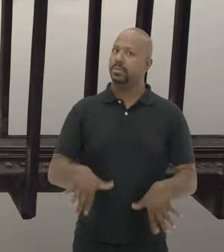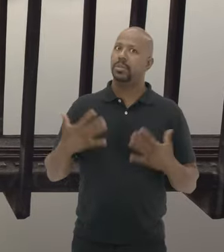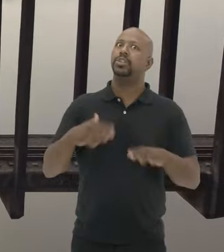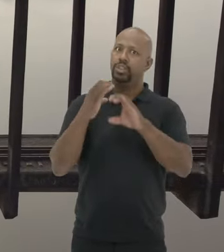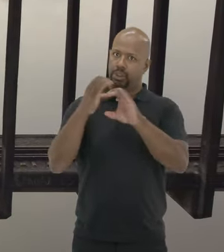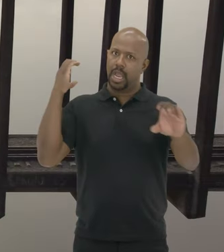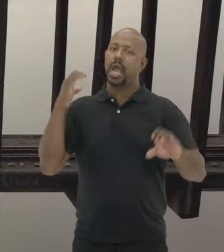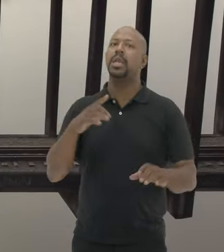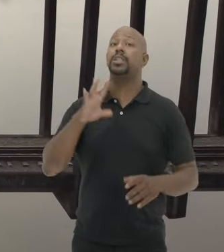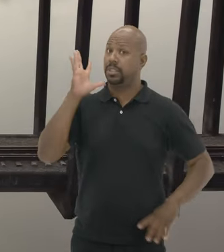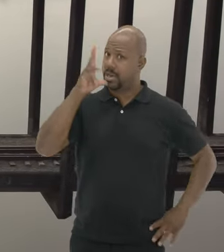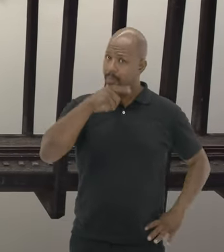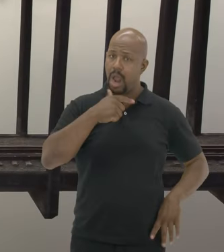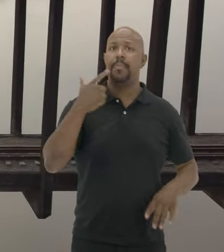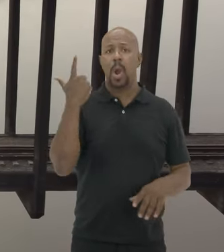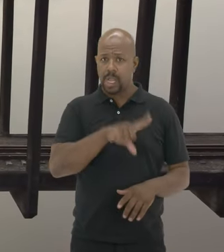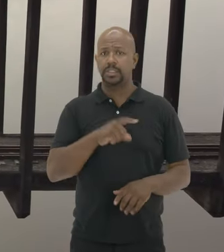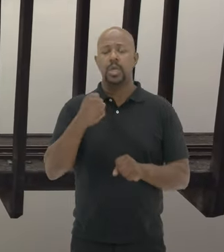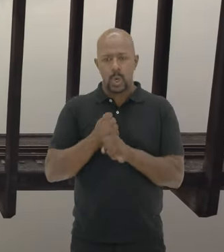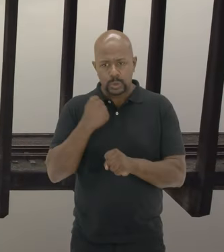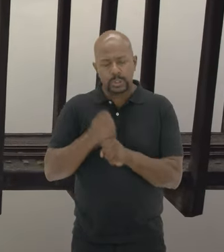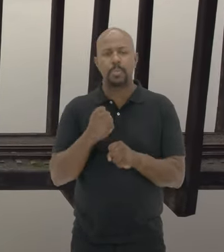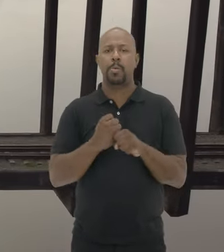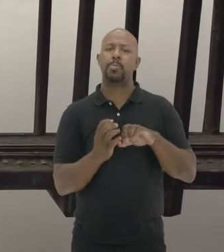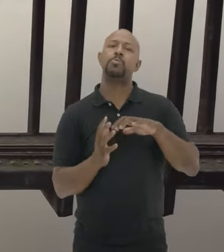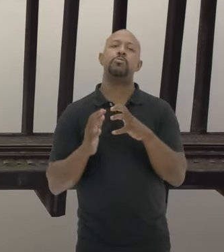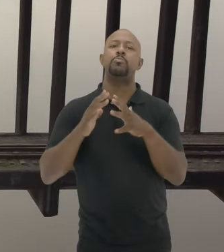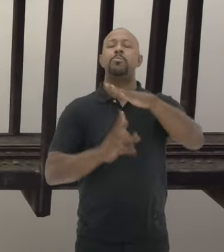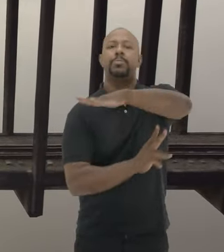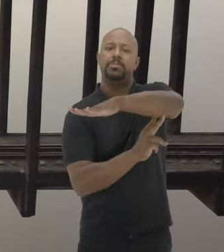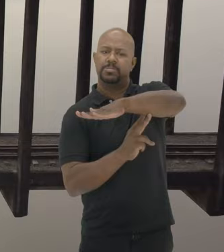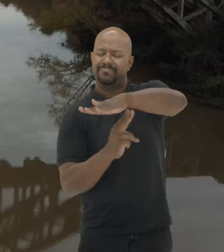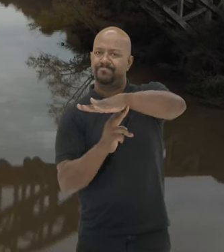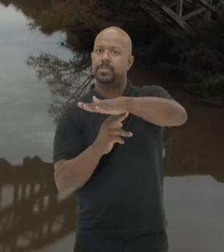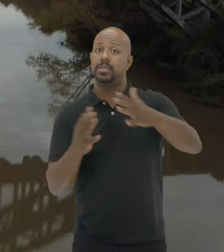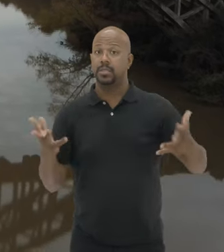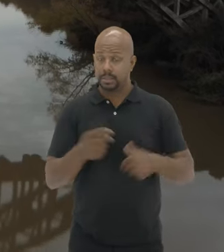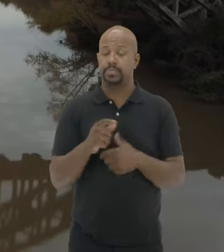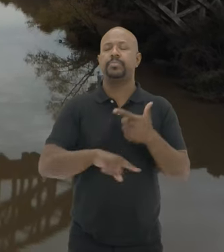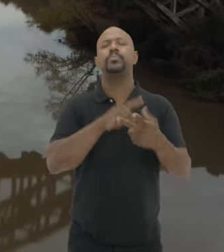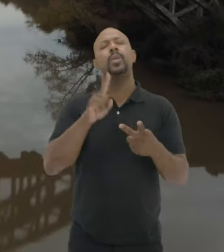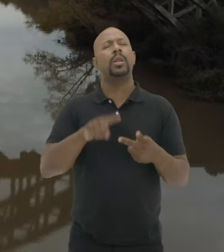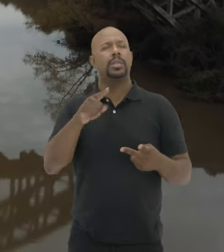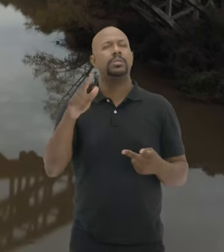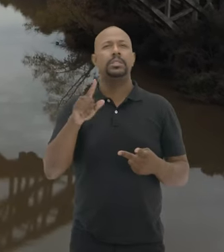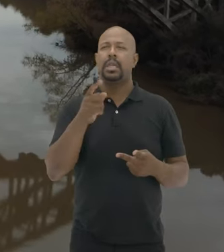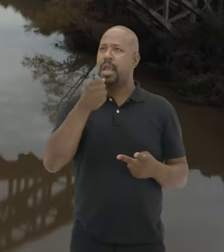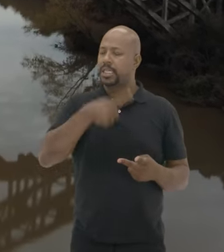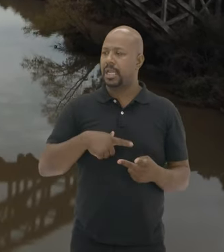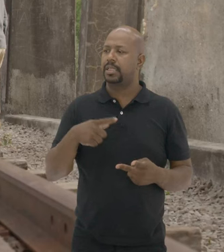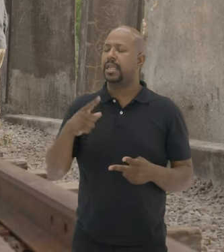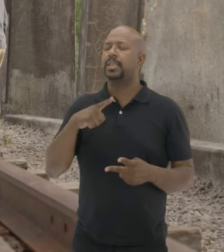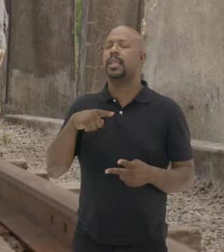para de demora para conseguir construir concreto é surpreendente e uma outra coisa engraçada que